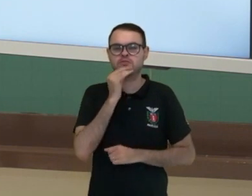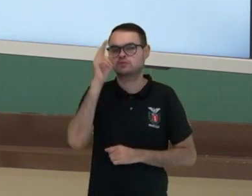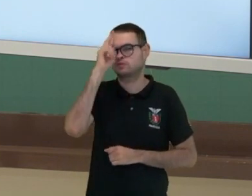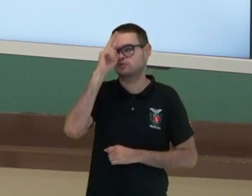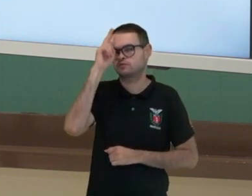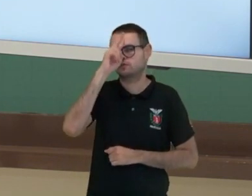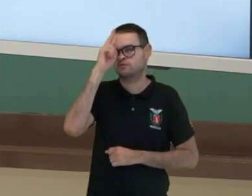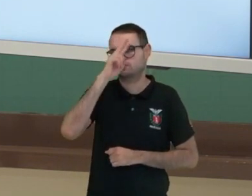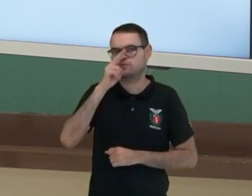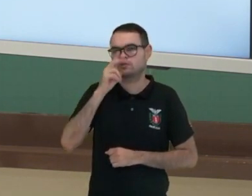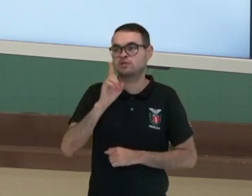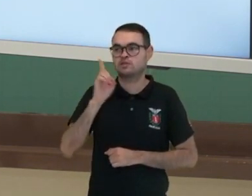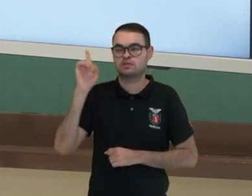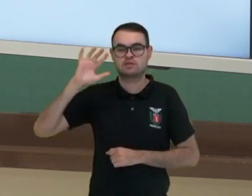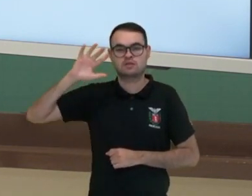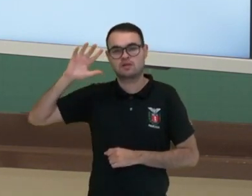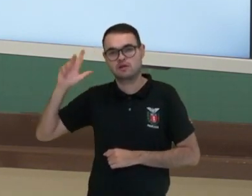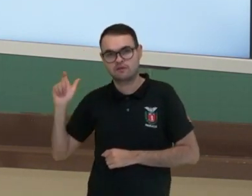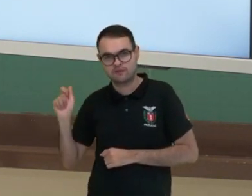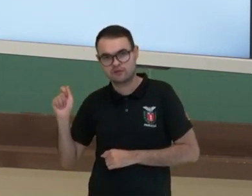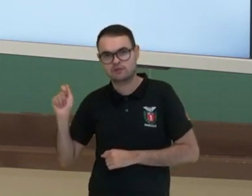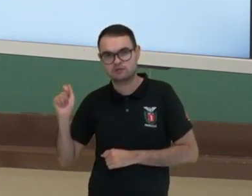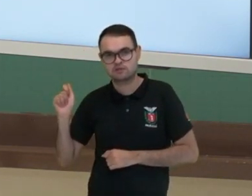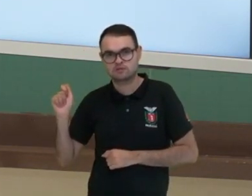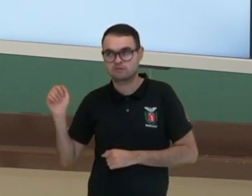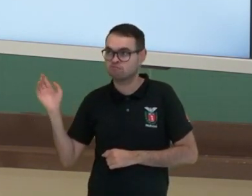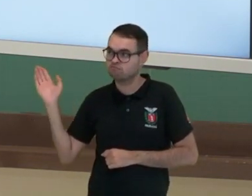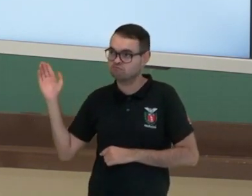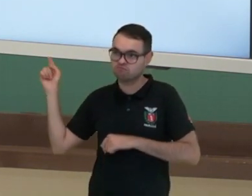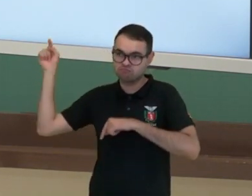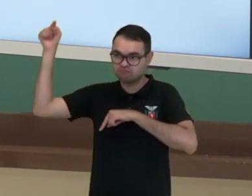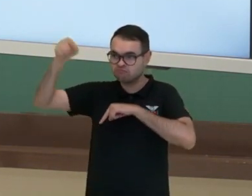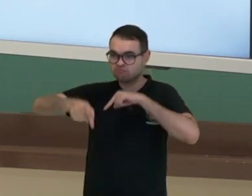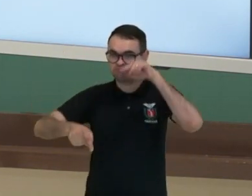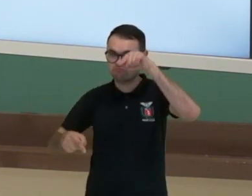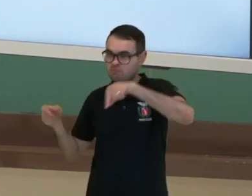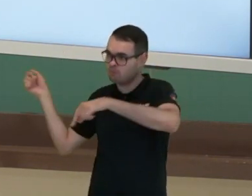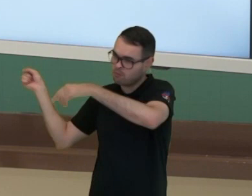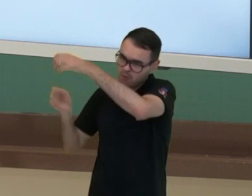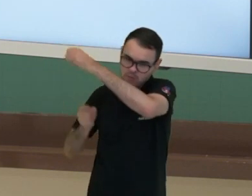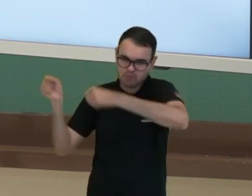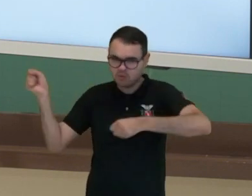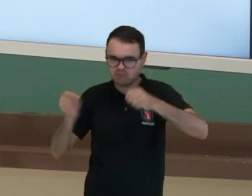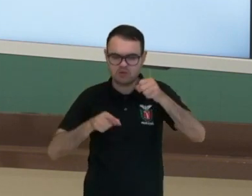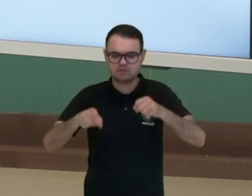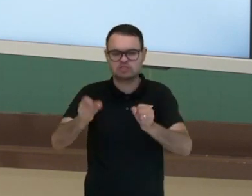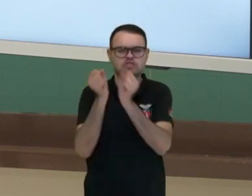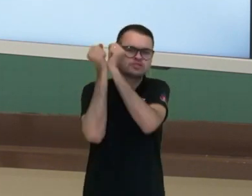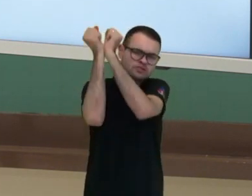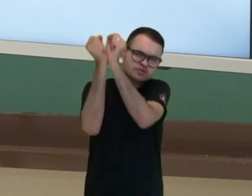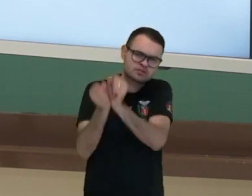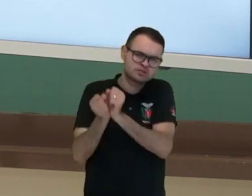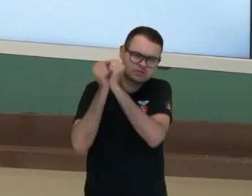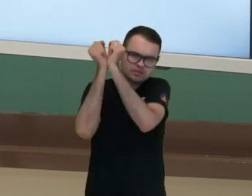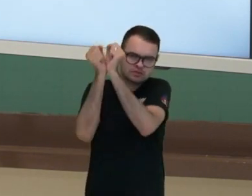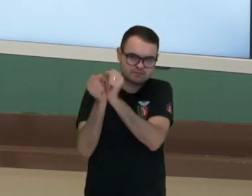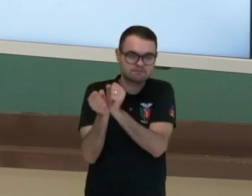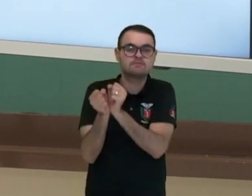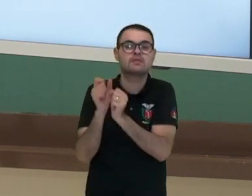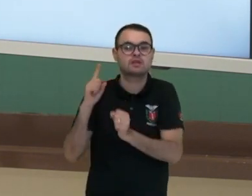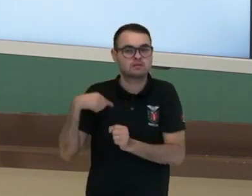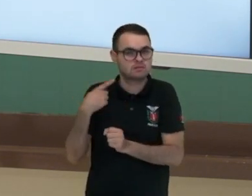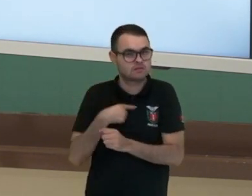história, né, dos africanos e africanas que foram trazidos para o Brasil para aqui serem escravizados. A gente